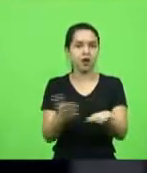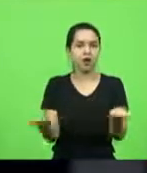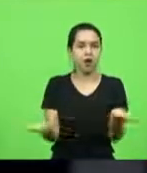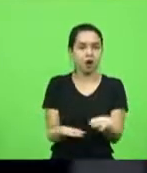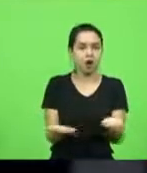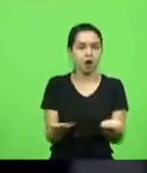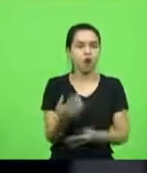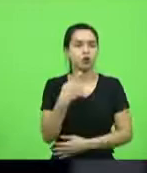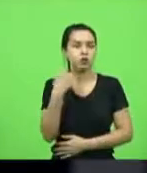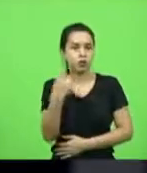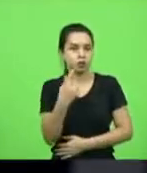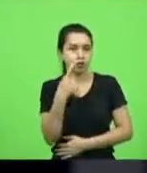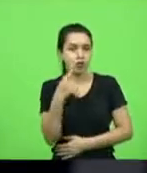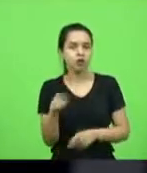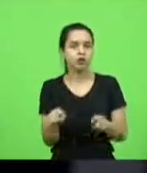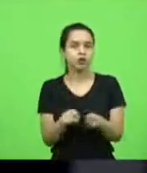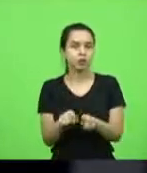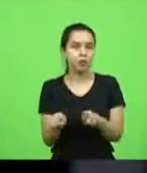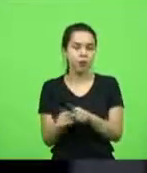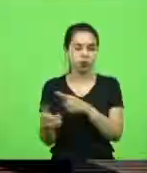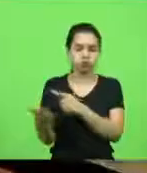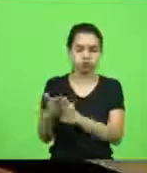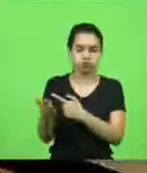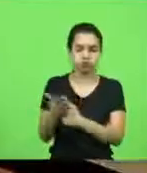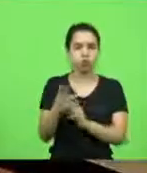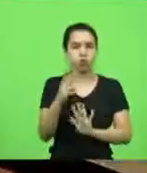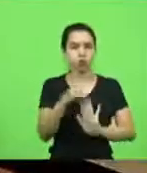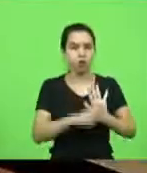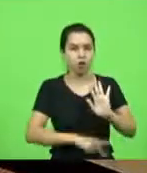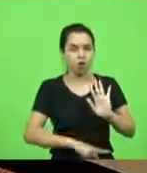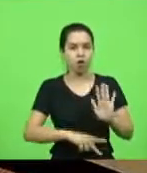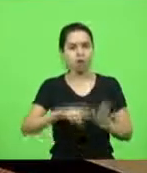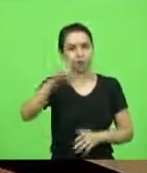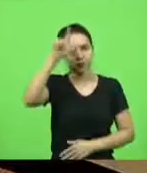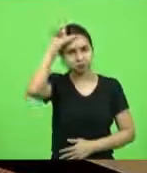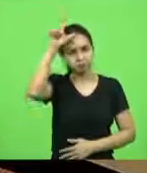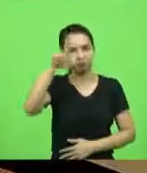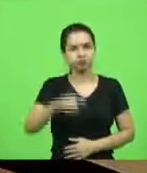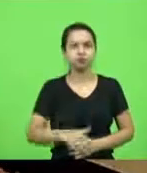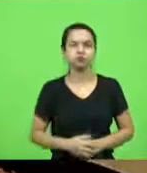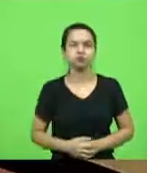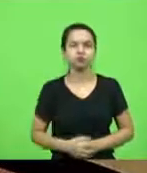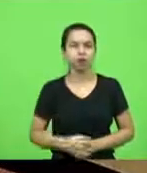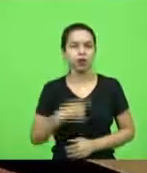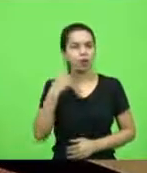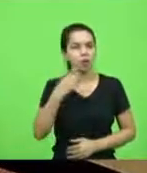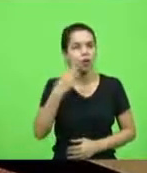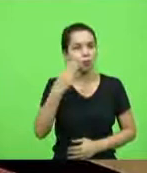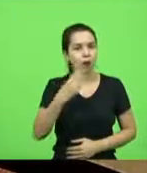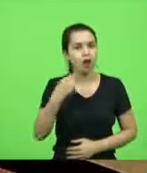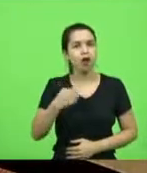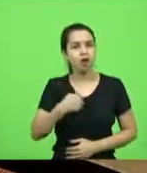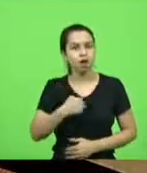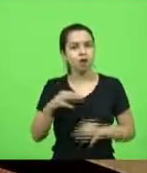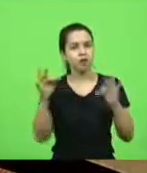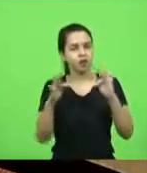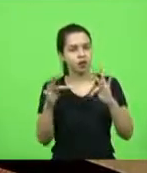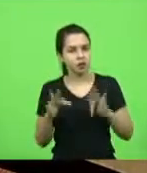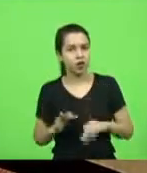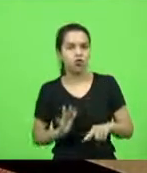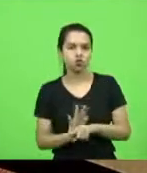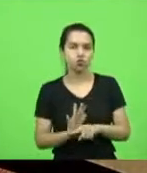ao meu coautor deste projeto o deputado Sargento Lima preparado Marcius Fico feliz por ser coautor nesse